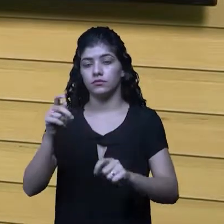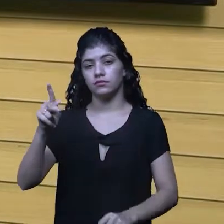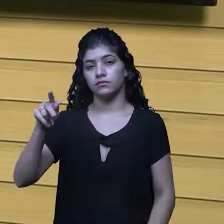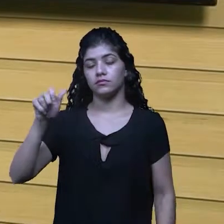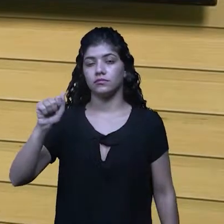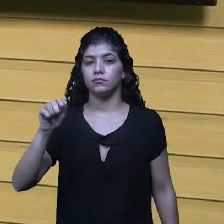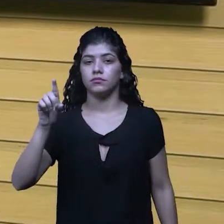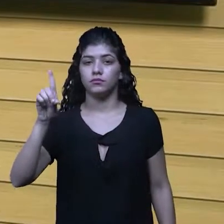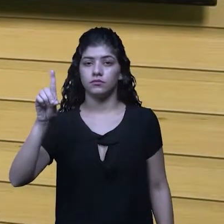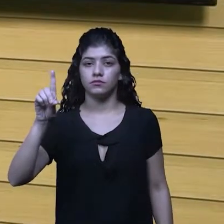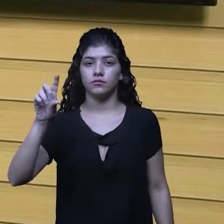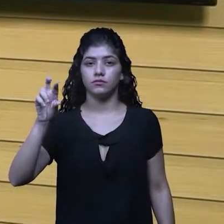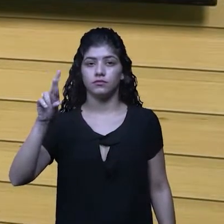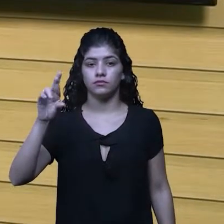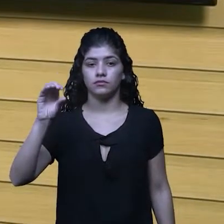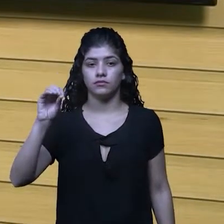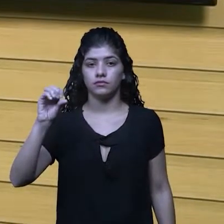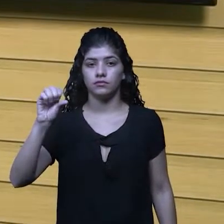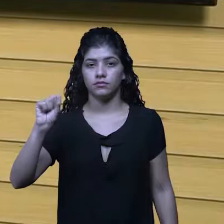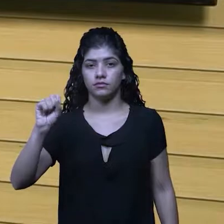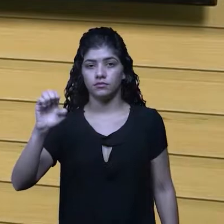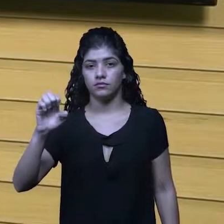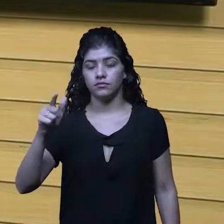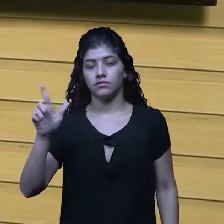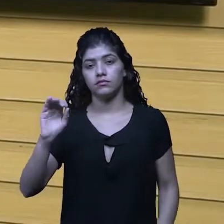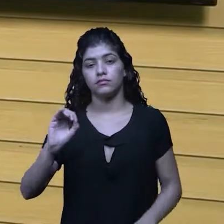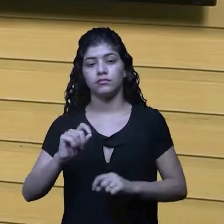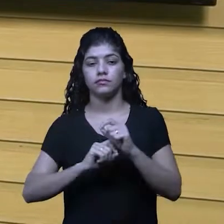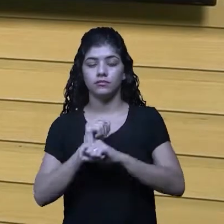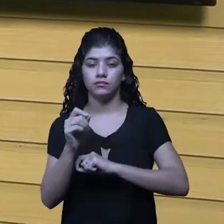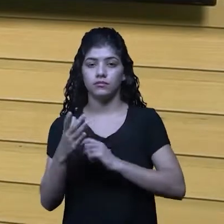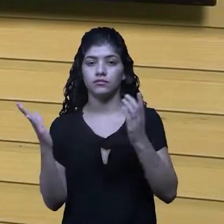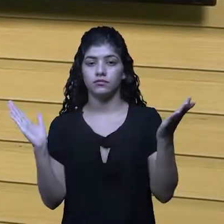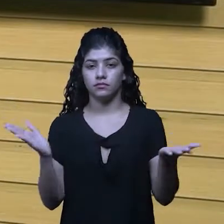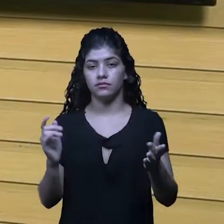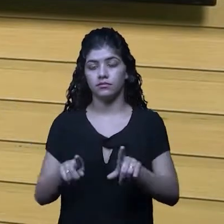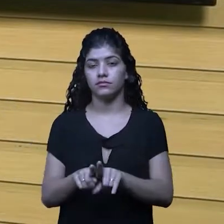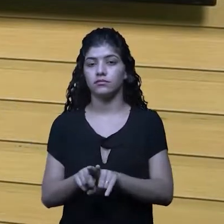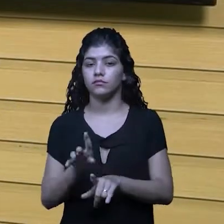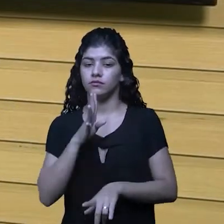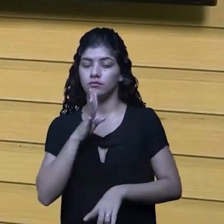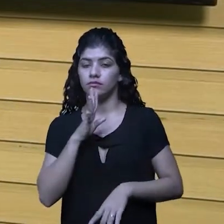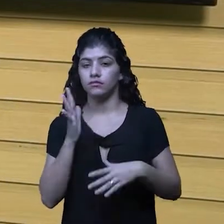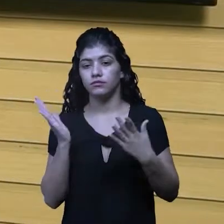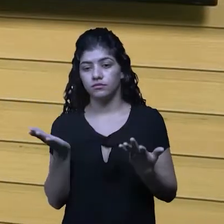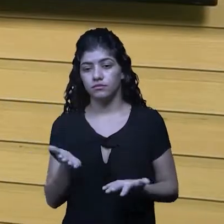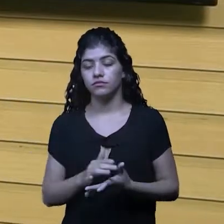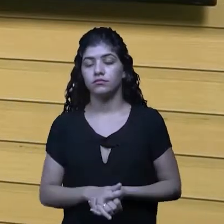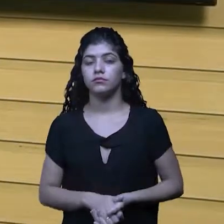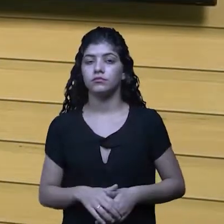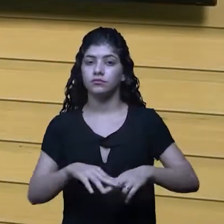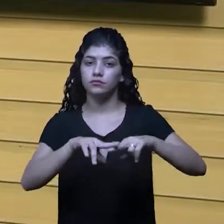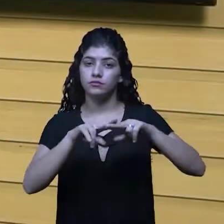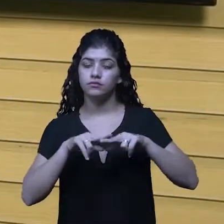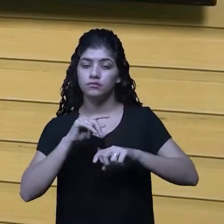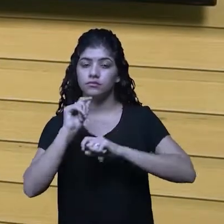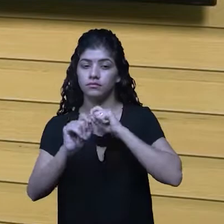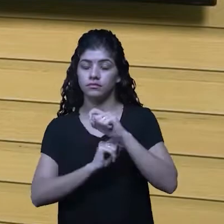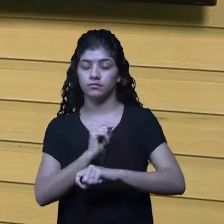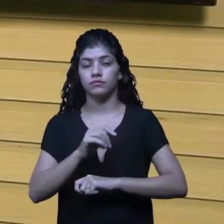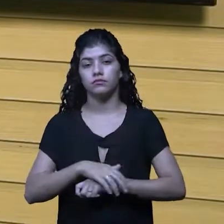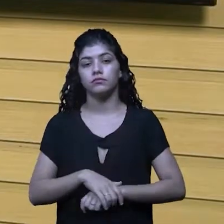esses padrões, seguindo sempre, tá, o Sistema Internacional de Unidade, que nós já vimos aqui. Tá? Por